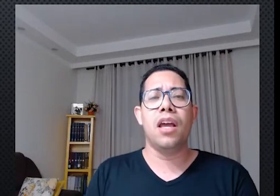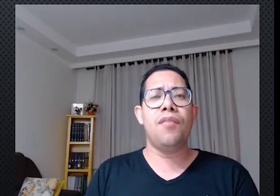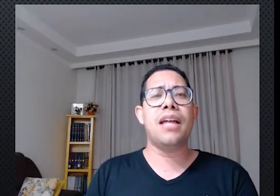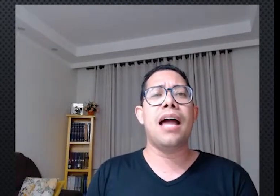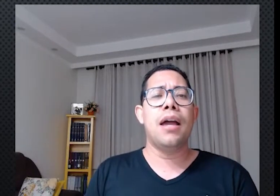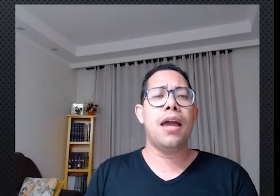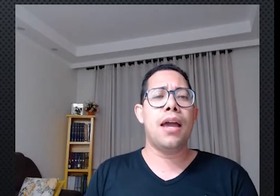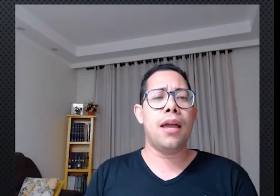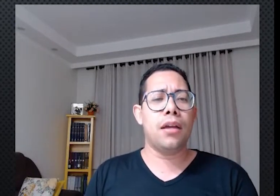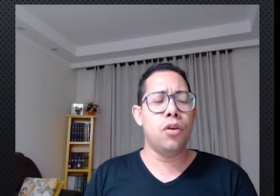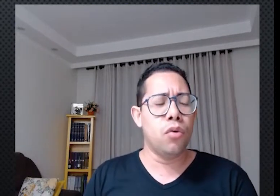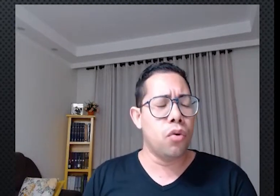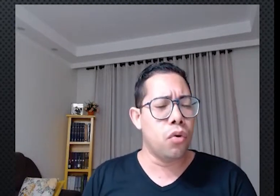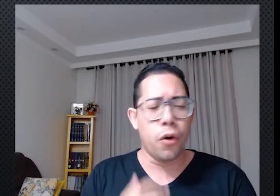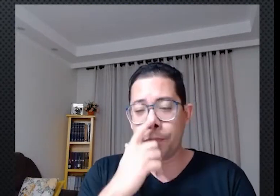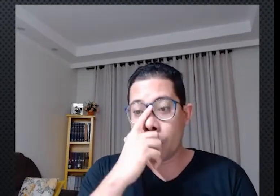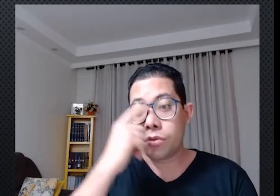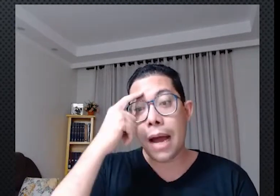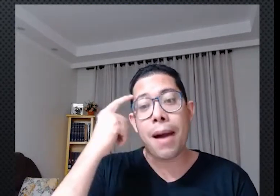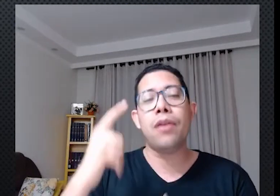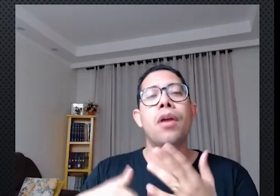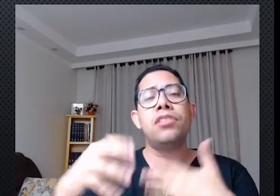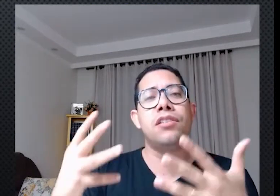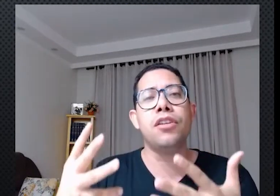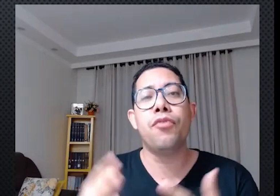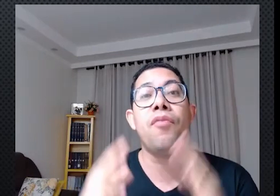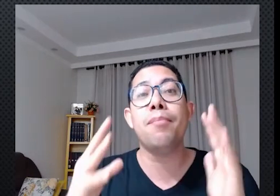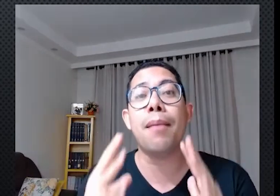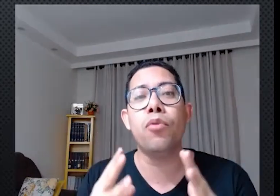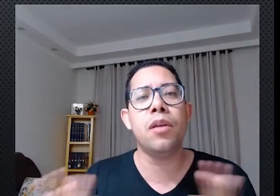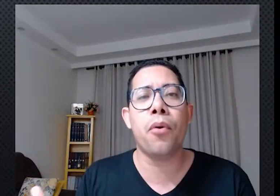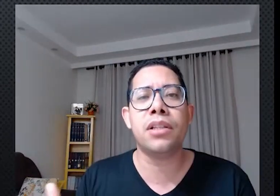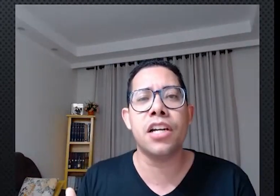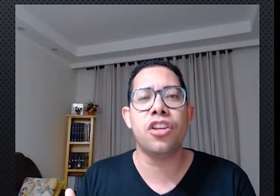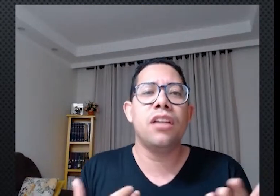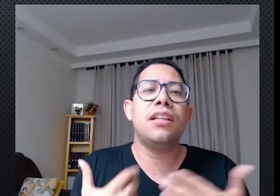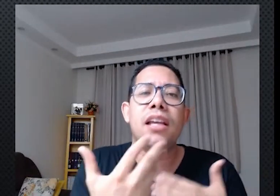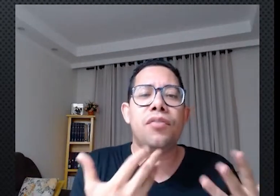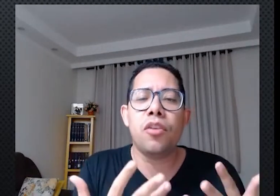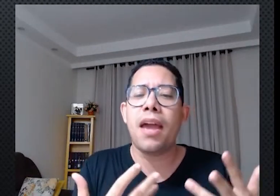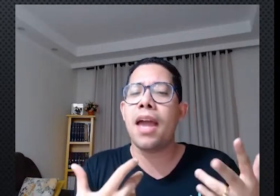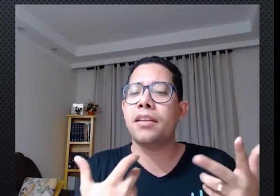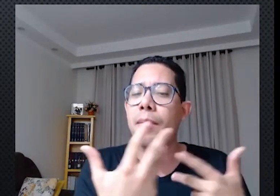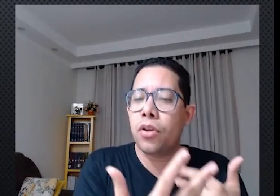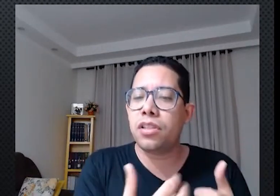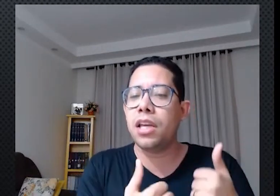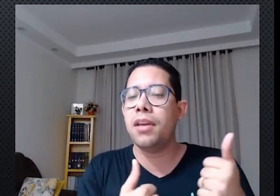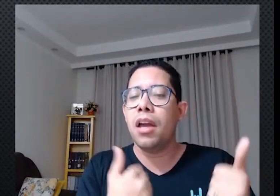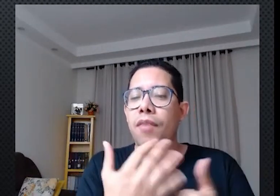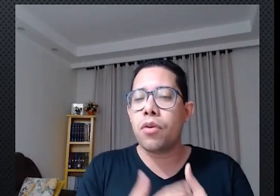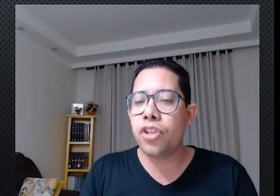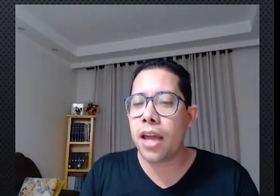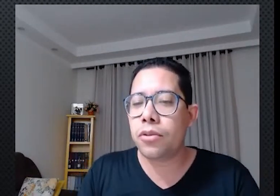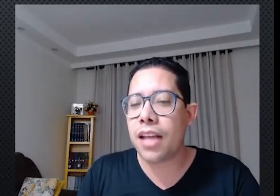conflitos, evitar que o trabalho não se desenvolva, é muito importante. Você tem esse feedback, se